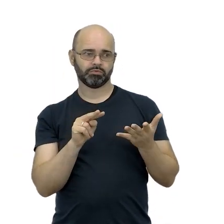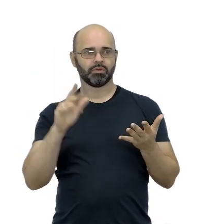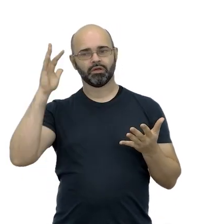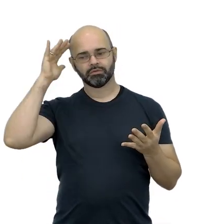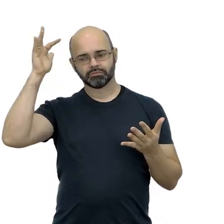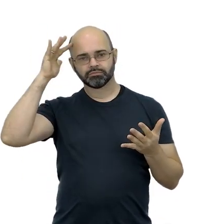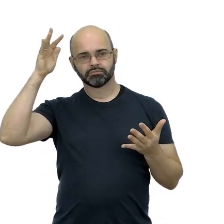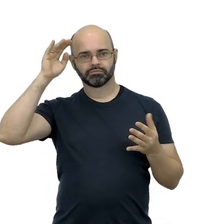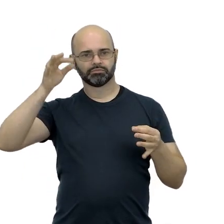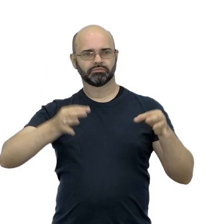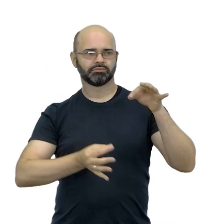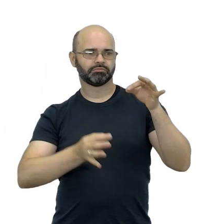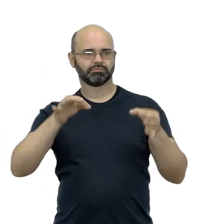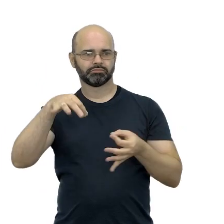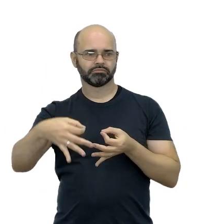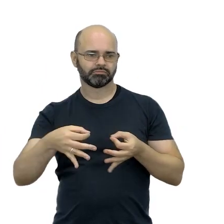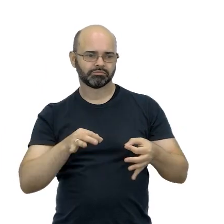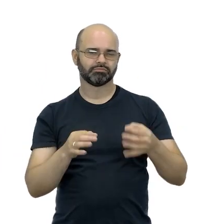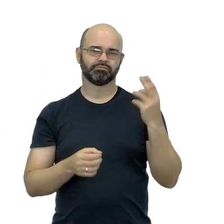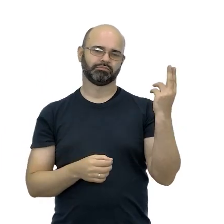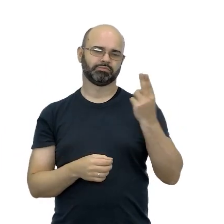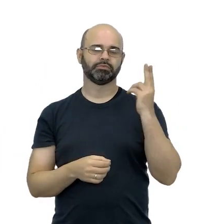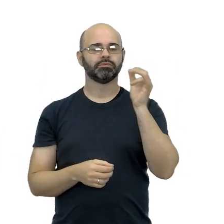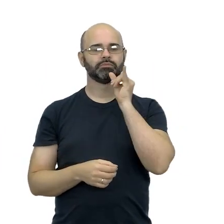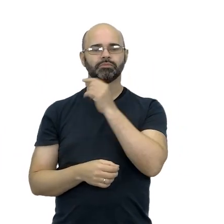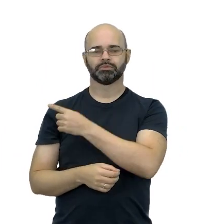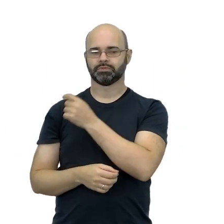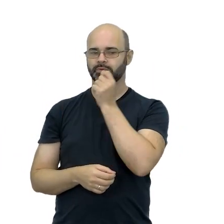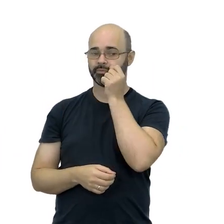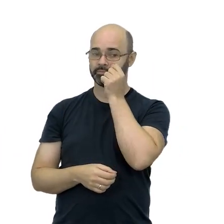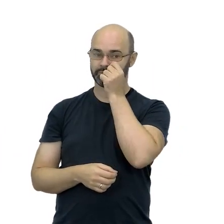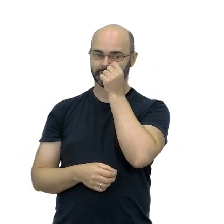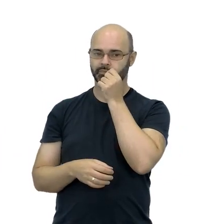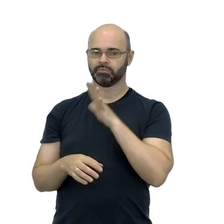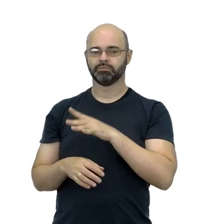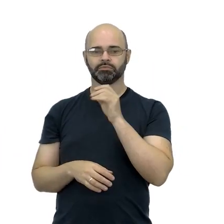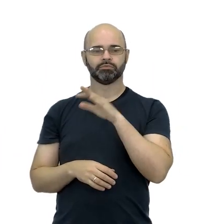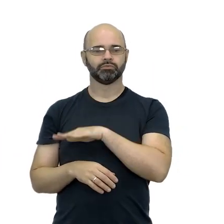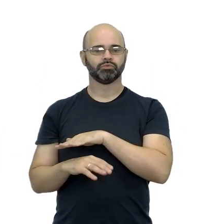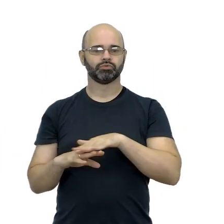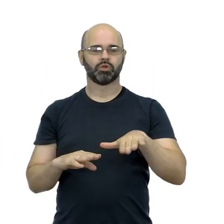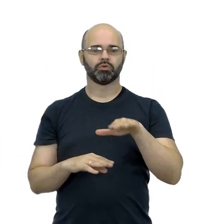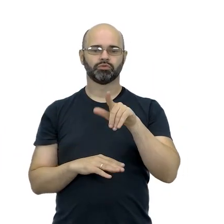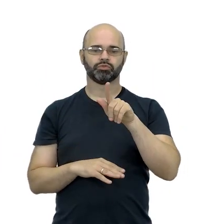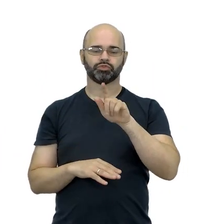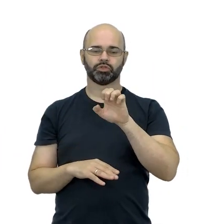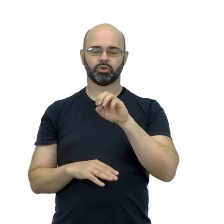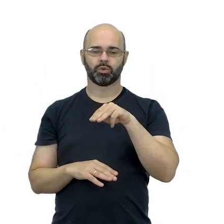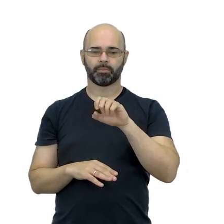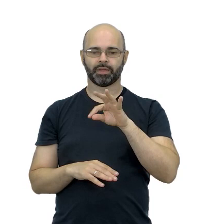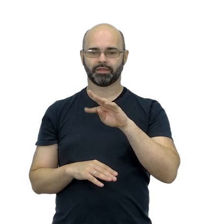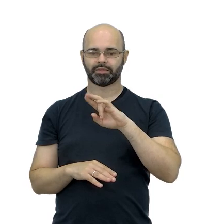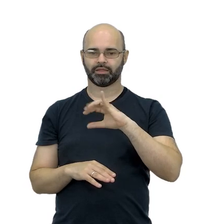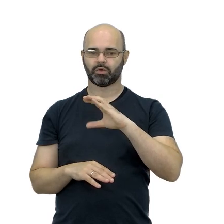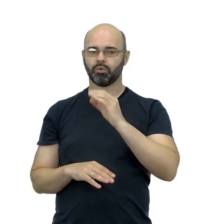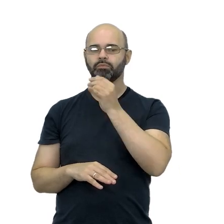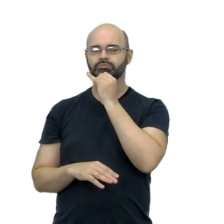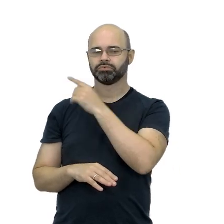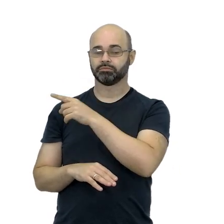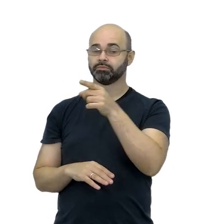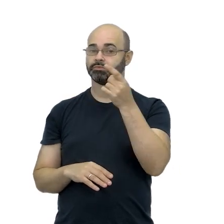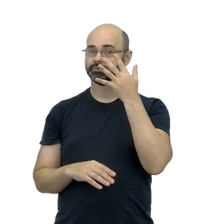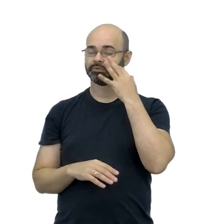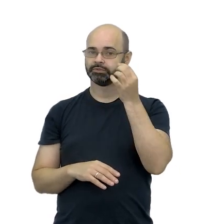vamos ver a questão, como que ela funciona aí para a gente. Olha lá, ó, ela considera um sólido geométrico apresentado na figura abaixo. Eu vou chamar a atenção